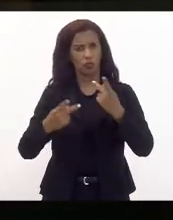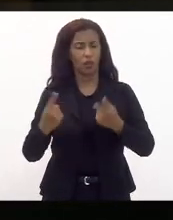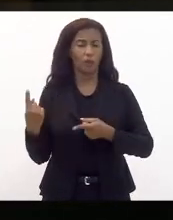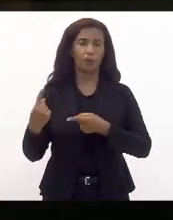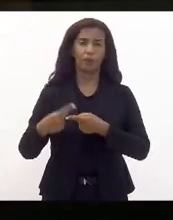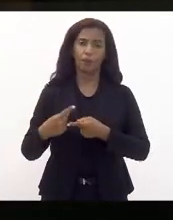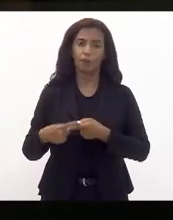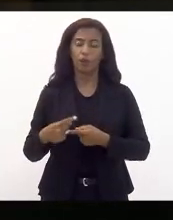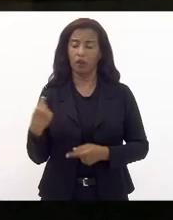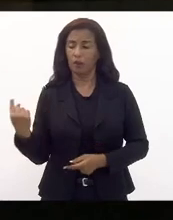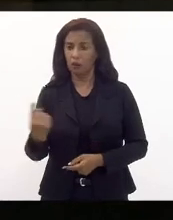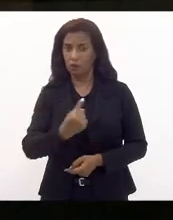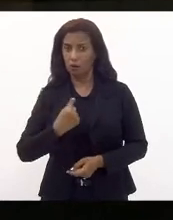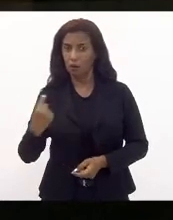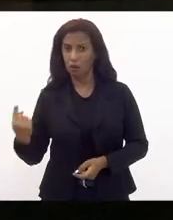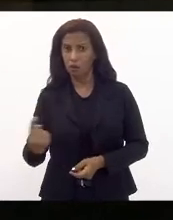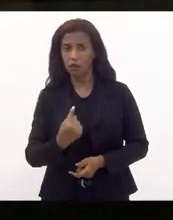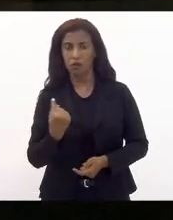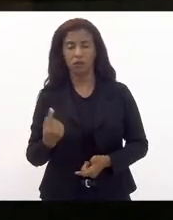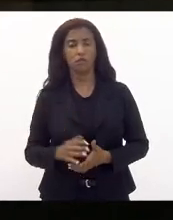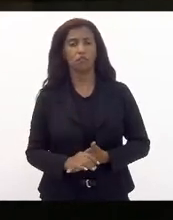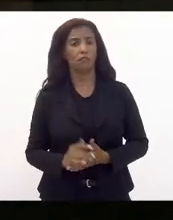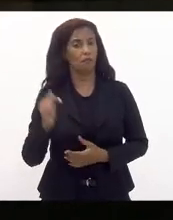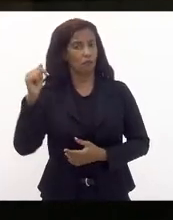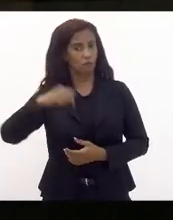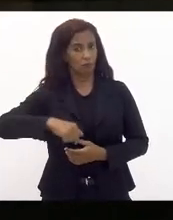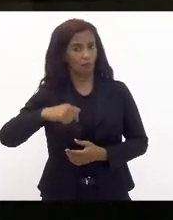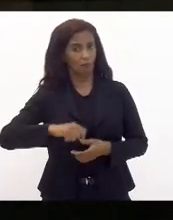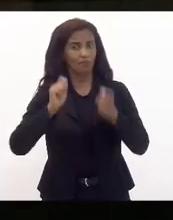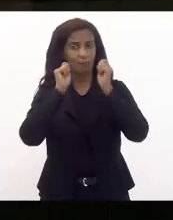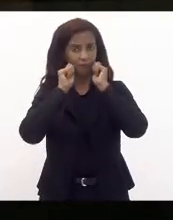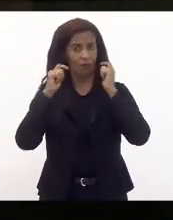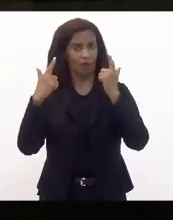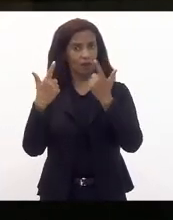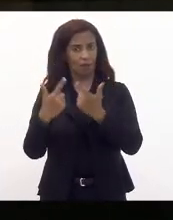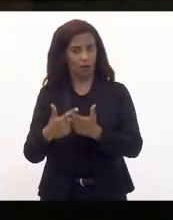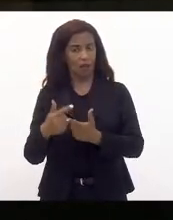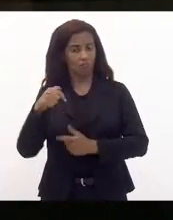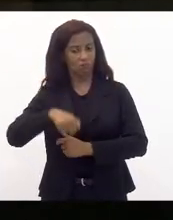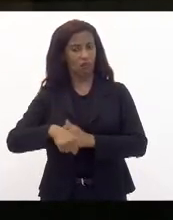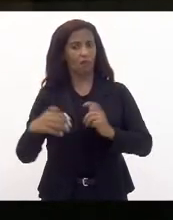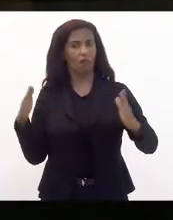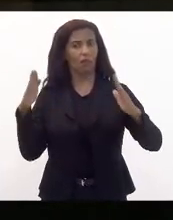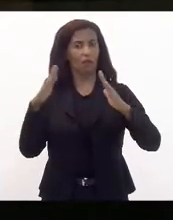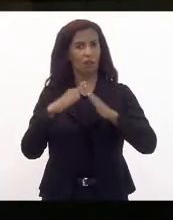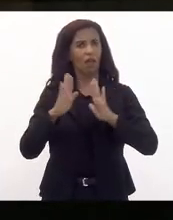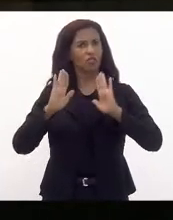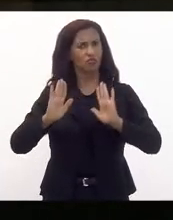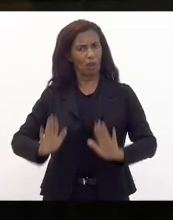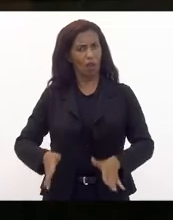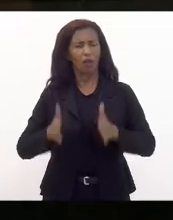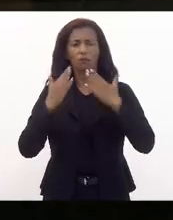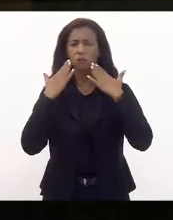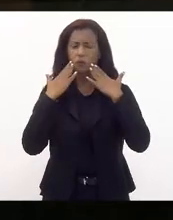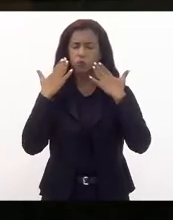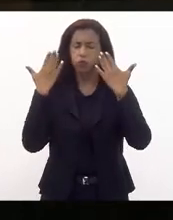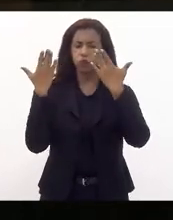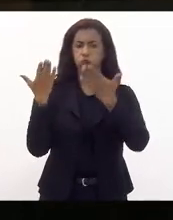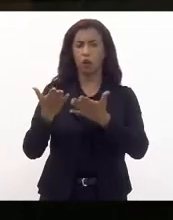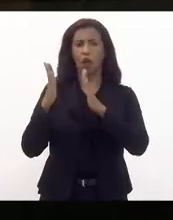porque nós aqui esta casa já se manifestou